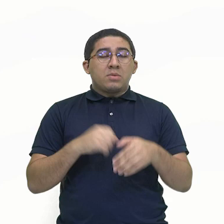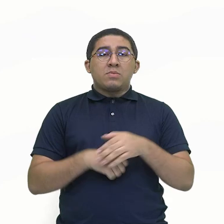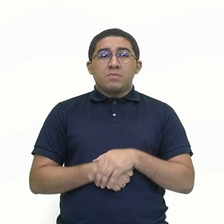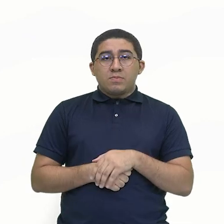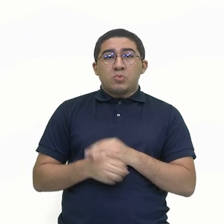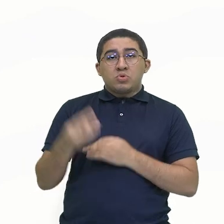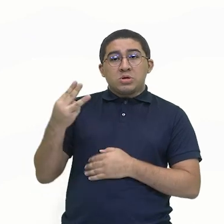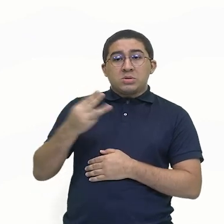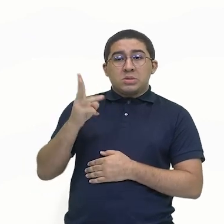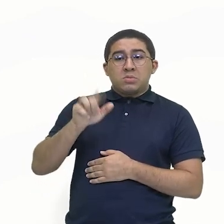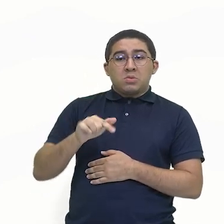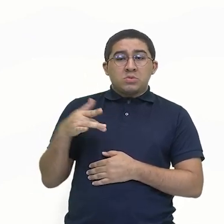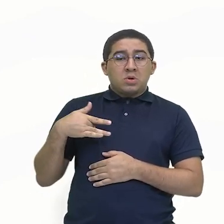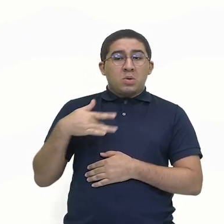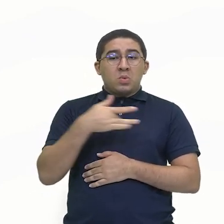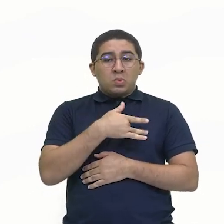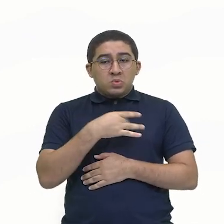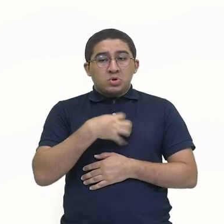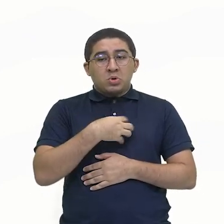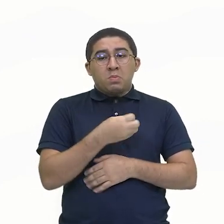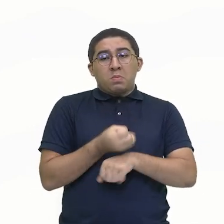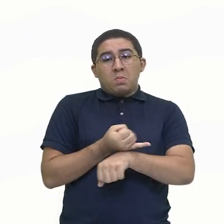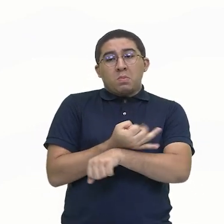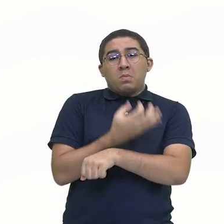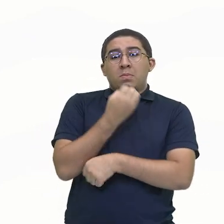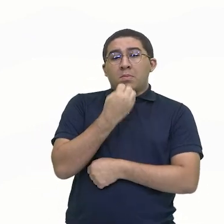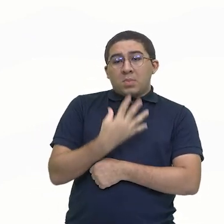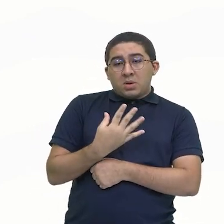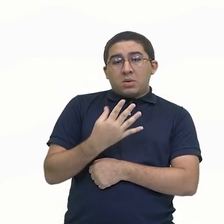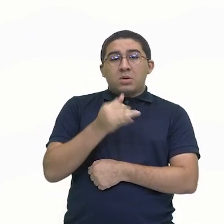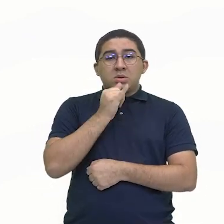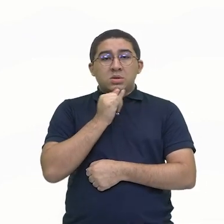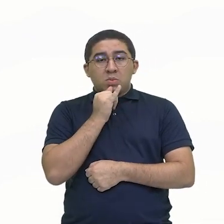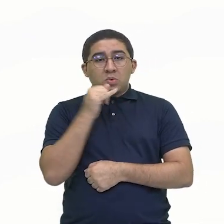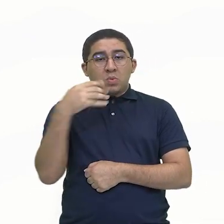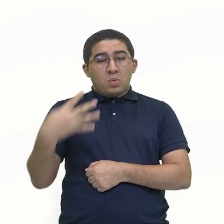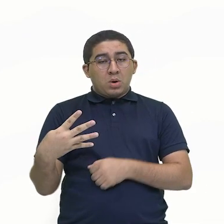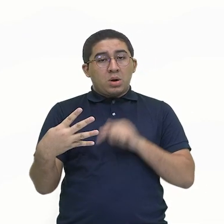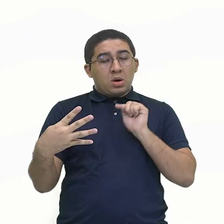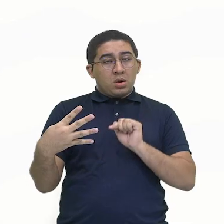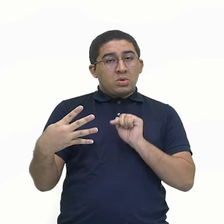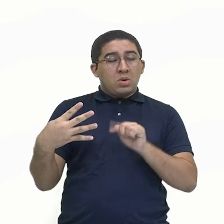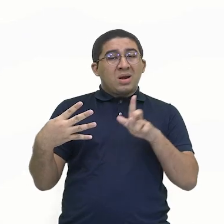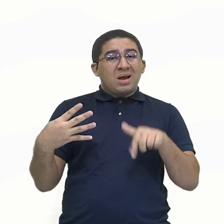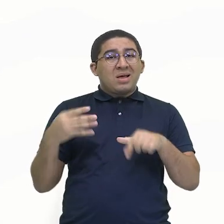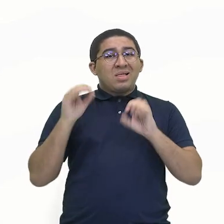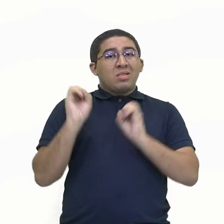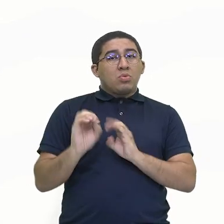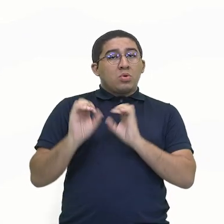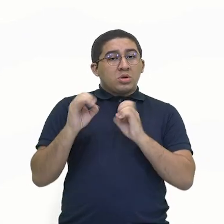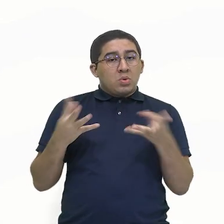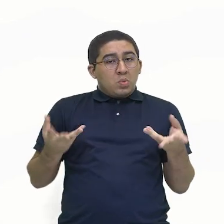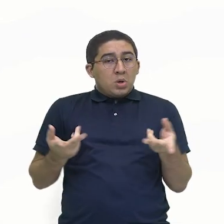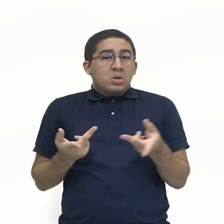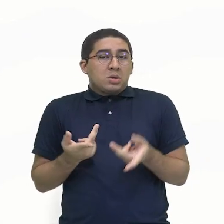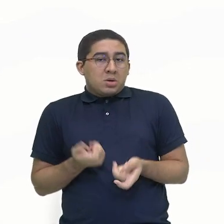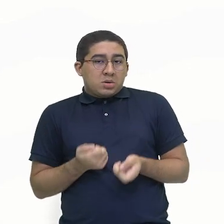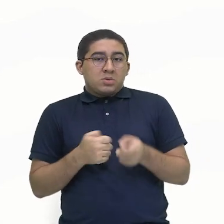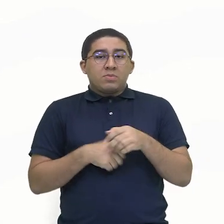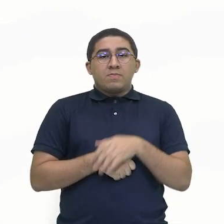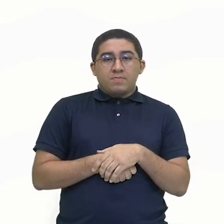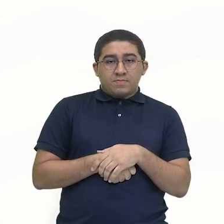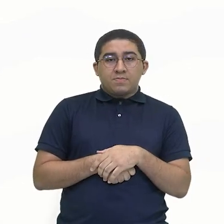saúde e bem-estar, né? O 4, por exemplo, seria educação de qualidade. Então, temos